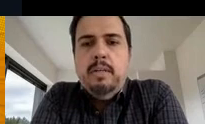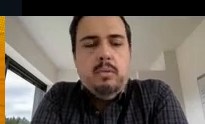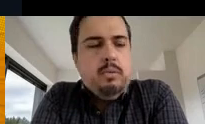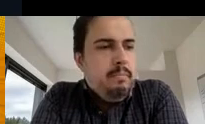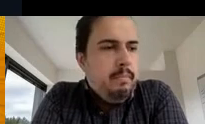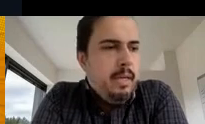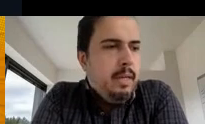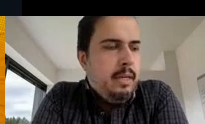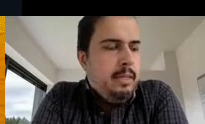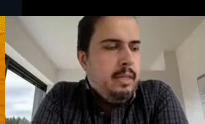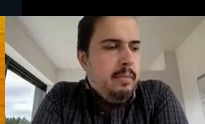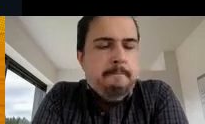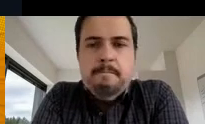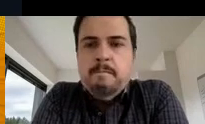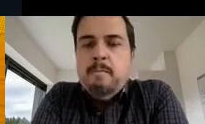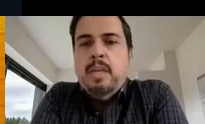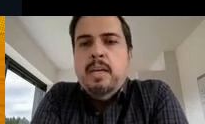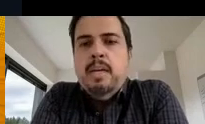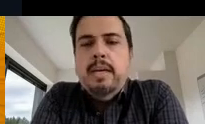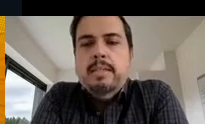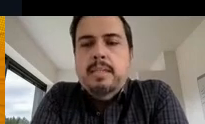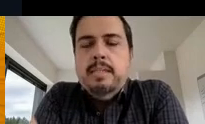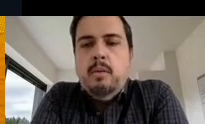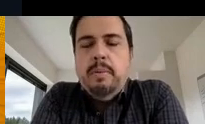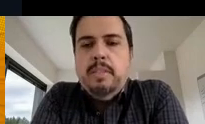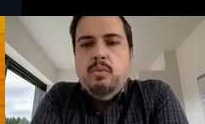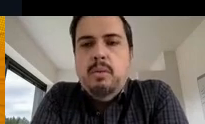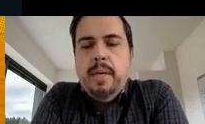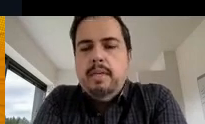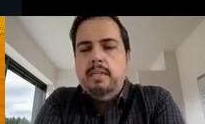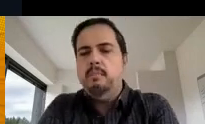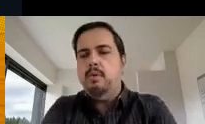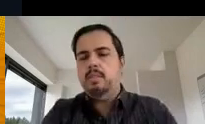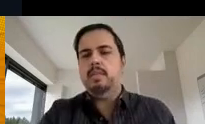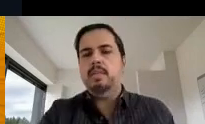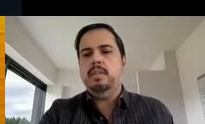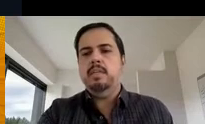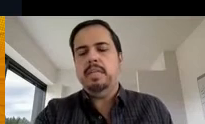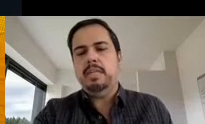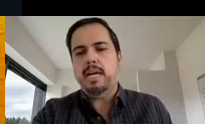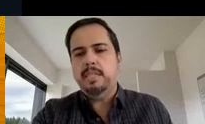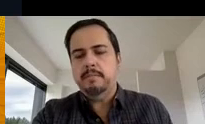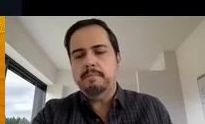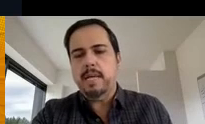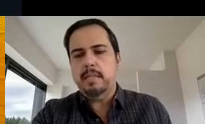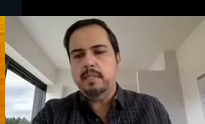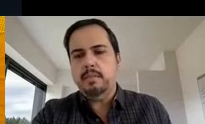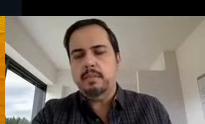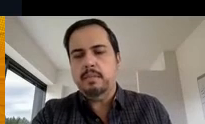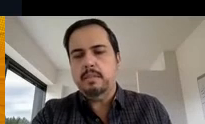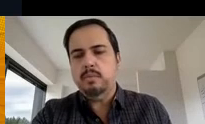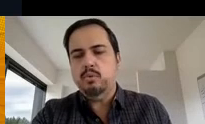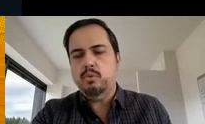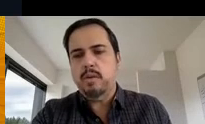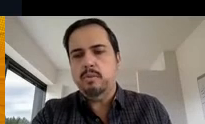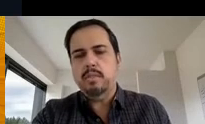E aí tem uma explicação para isso. Também, você tem uma pesquisa do IPEA que mostra que